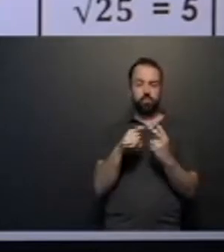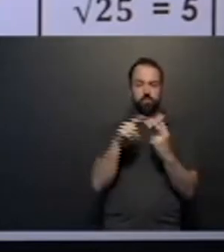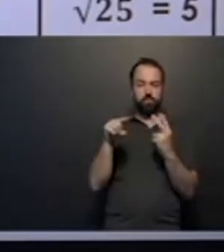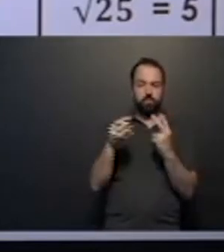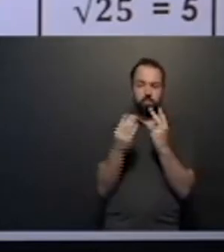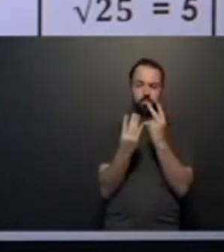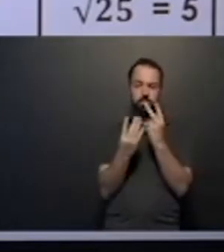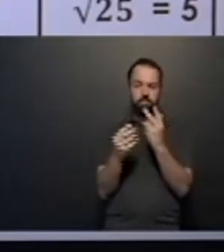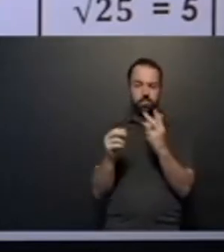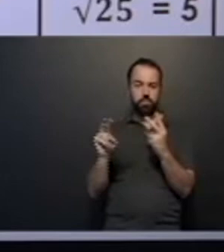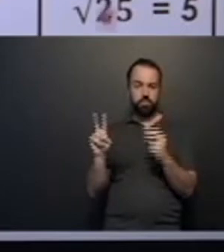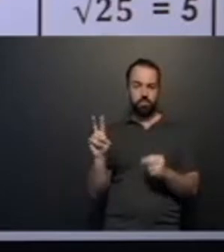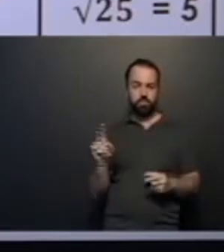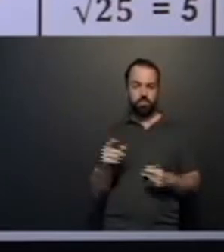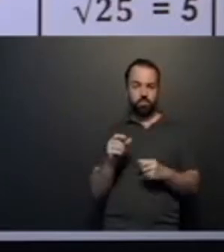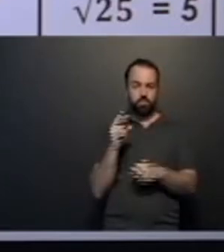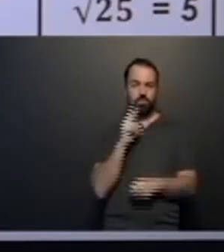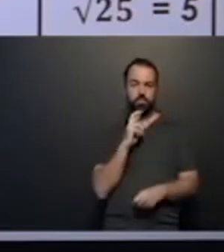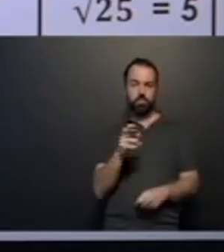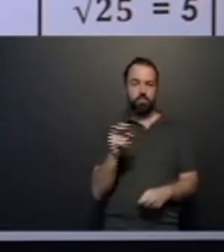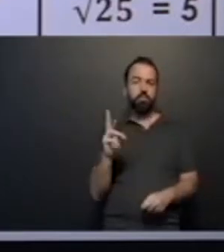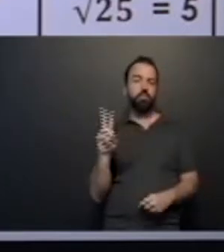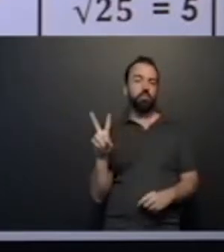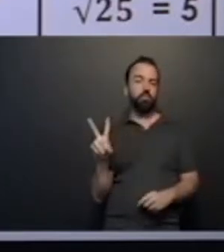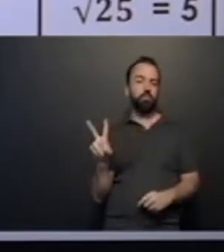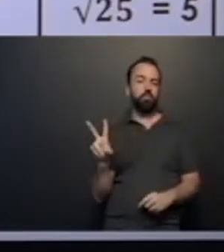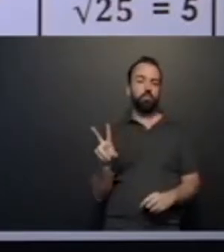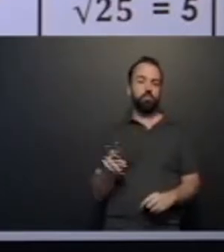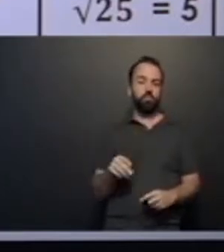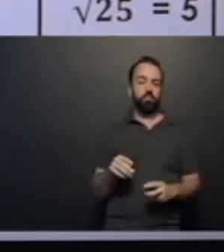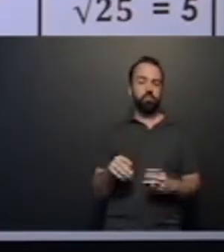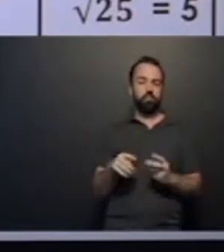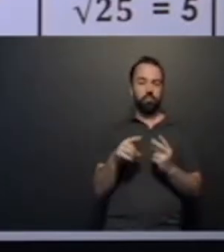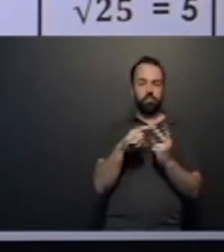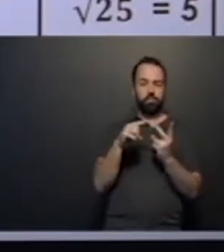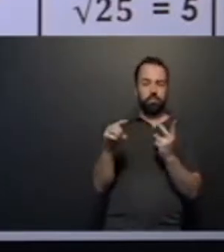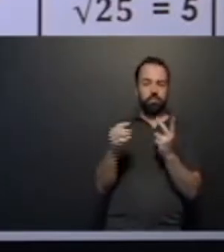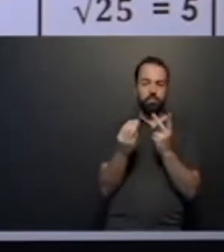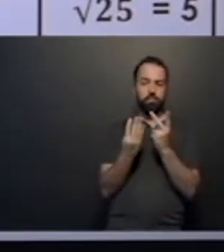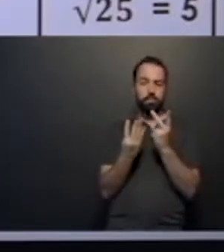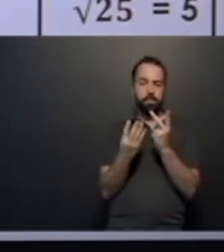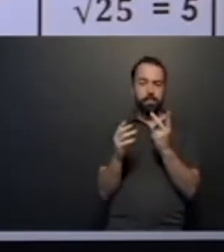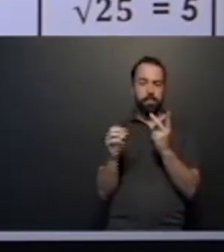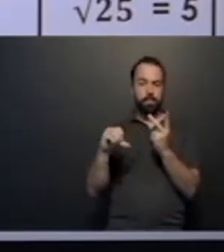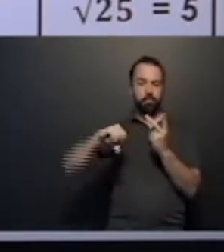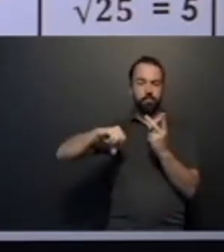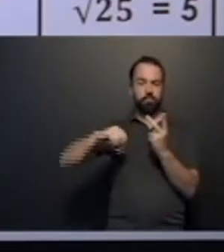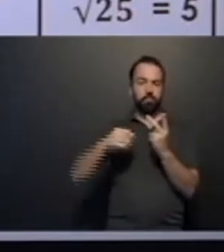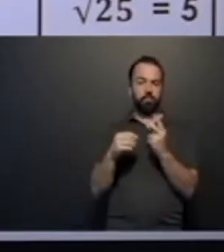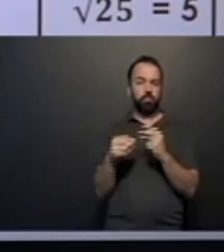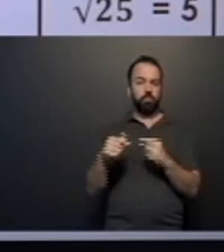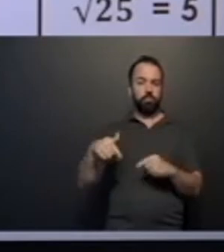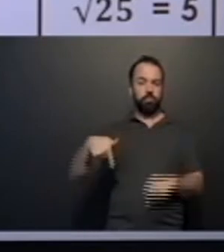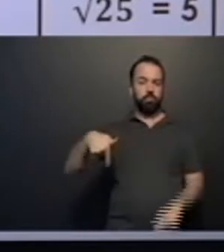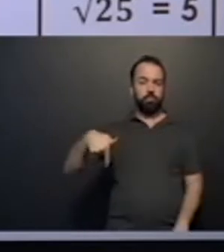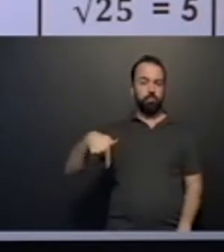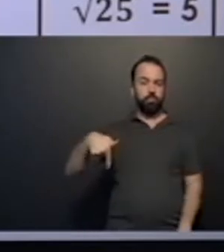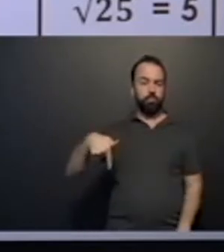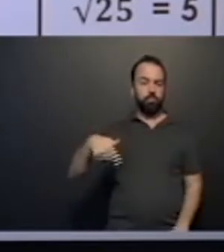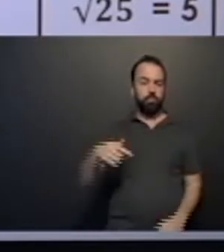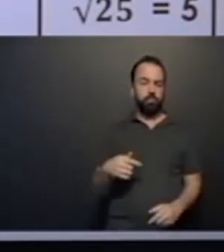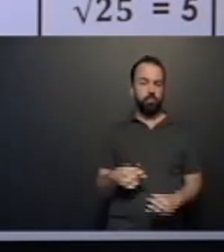duas e assim por diante até que eu coloquei o 49 raiz quadrada de 49 é sete